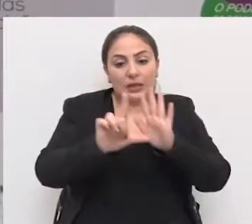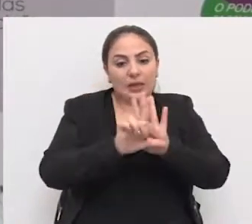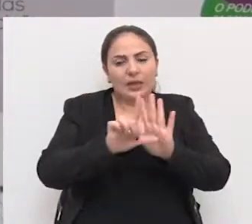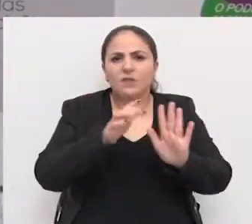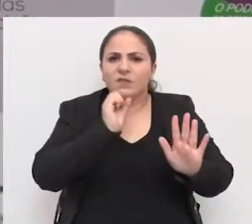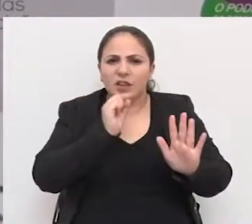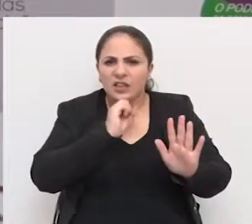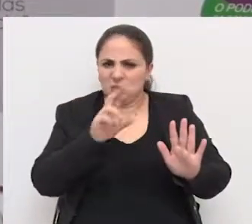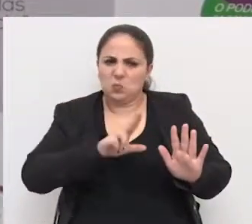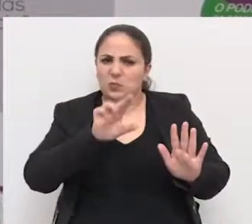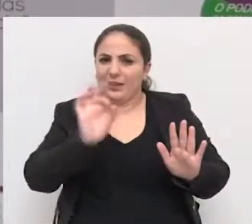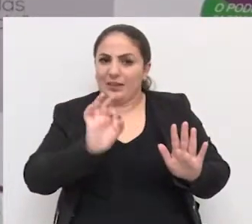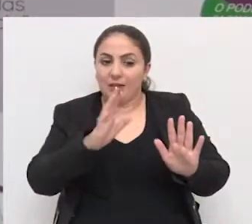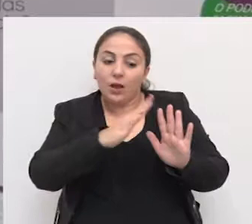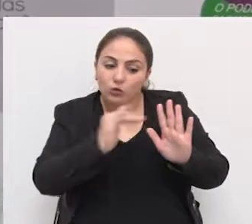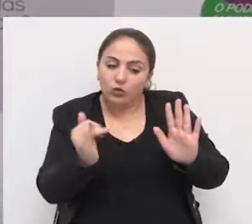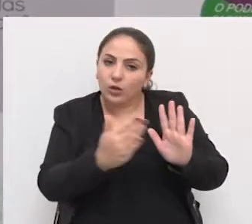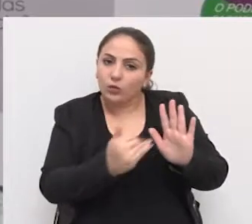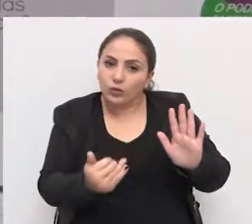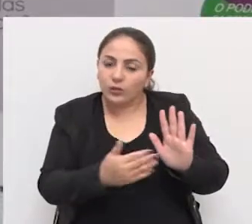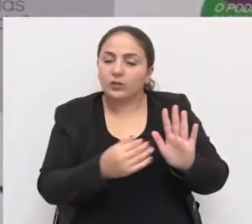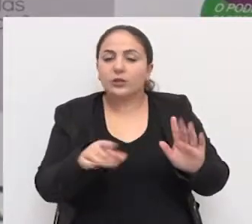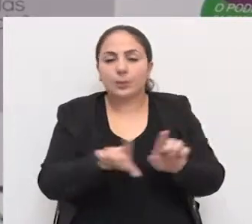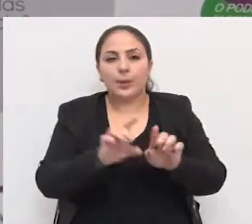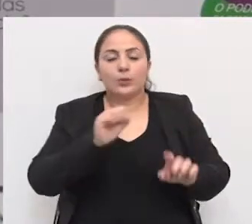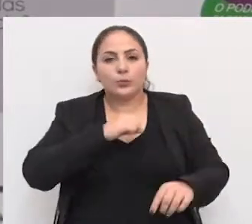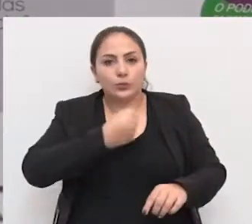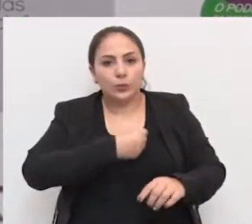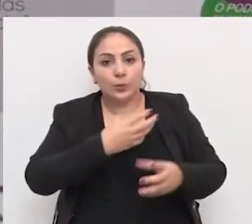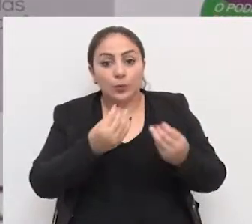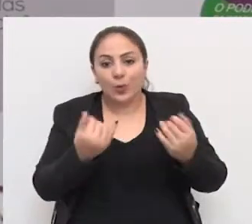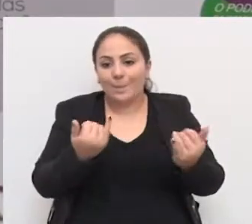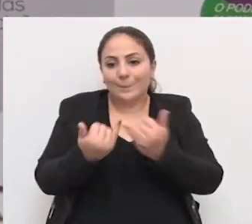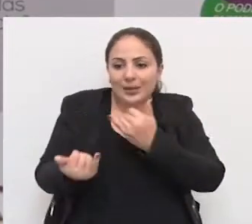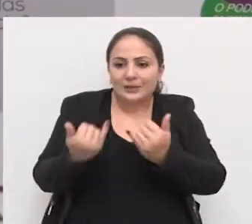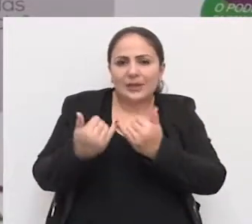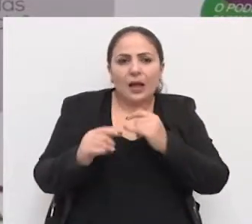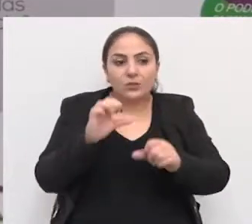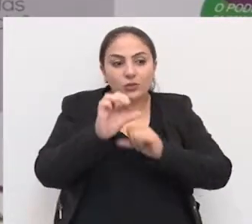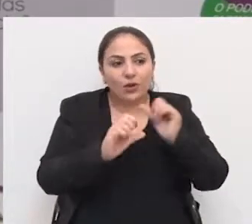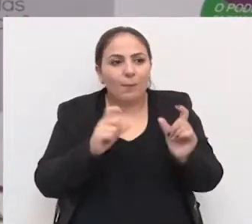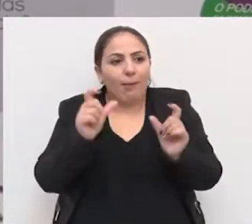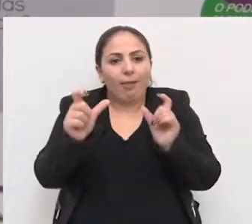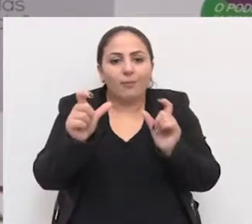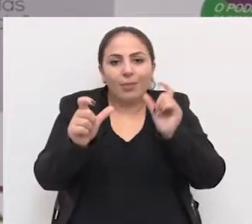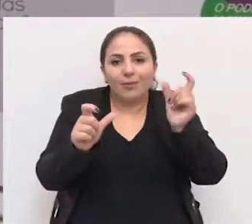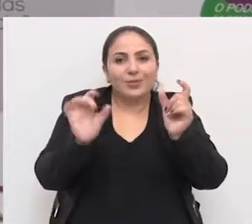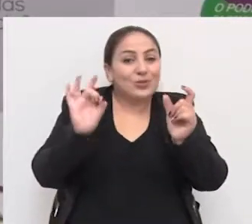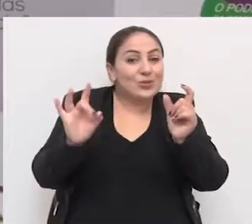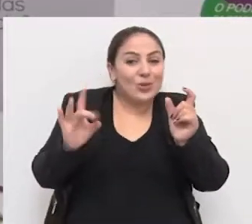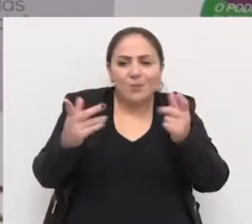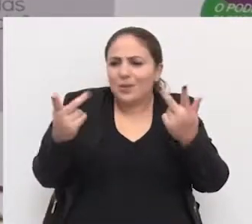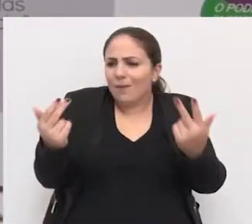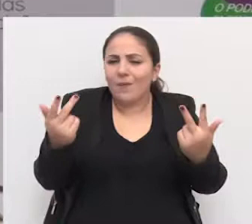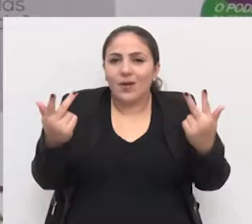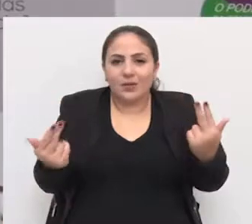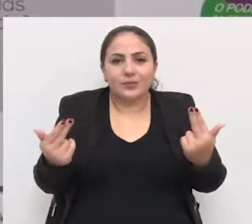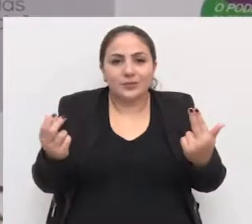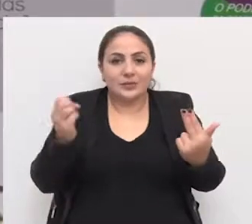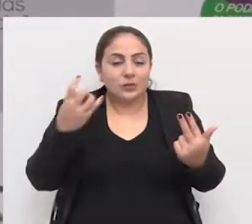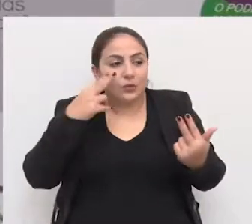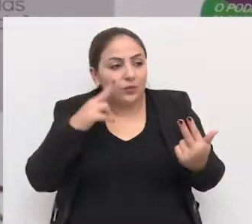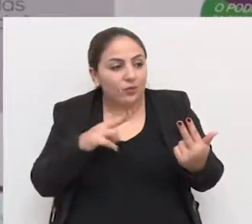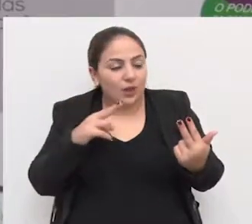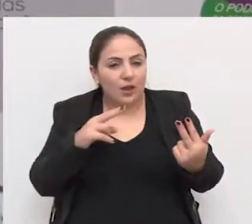serão retiradas. Tem mais um grande outro número de leis que são semelhantes. Às vezes troca uma palavrinha, né, que se você for pegar no